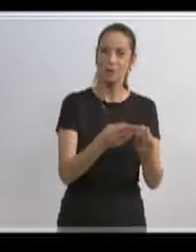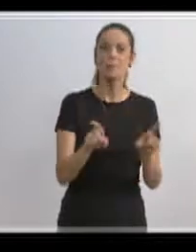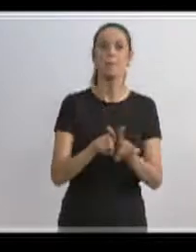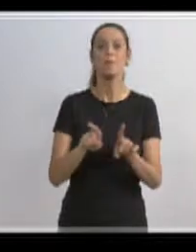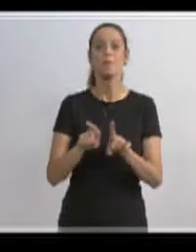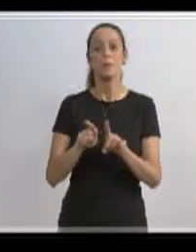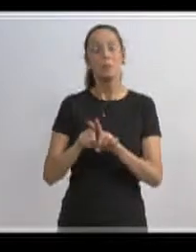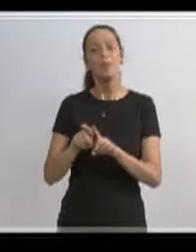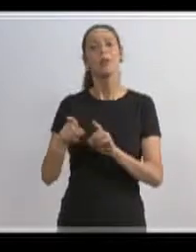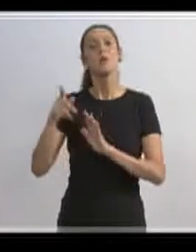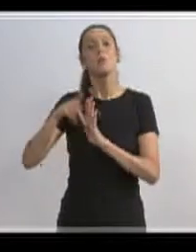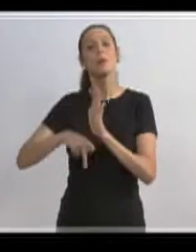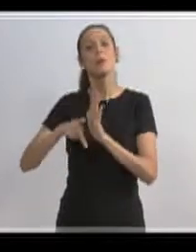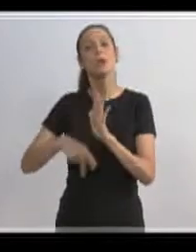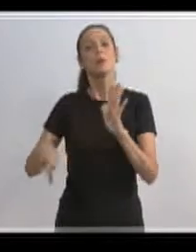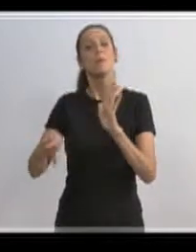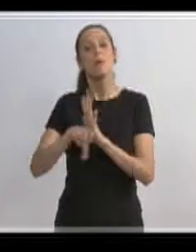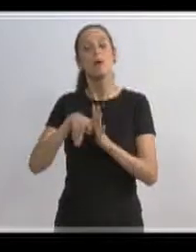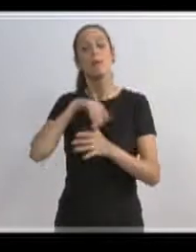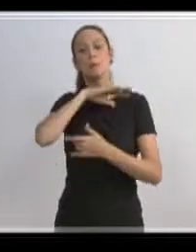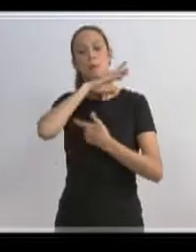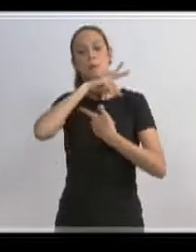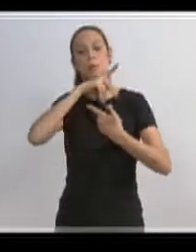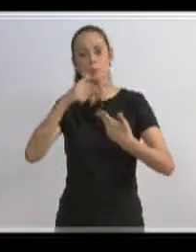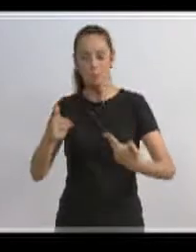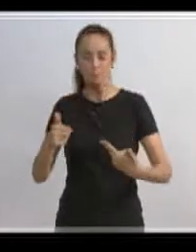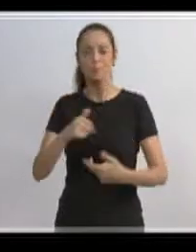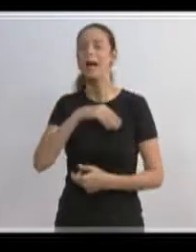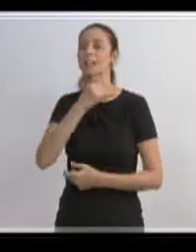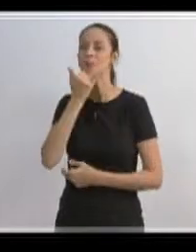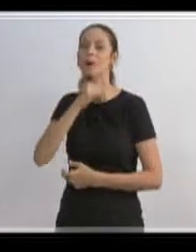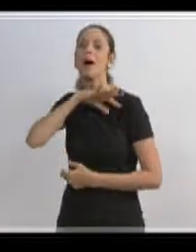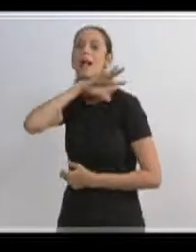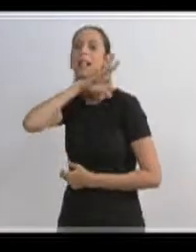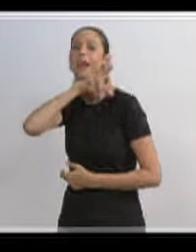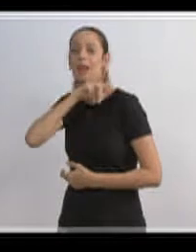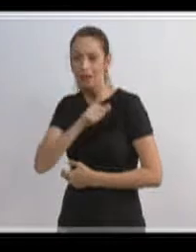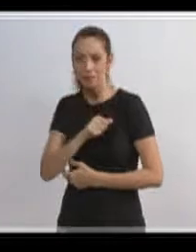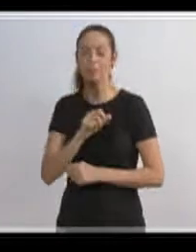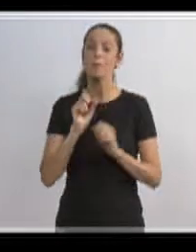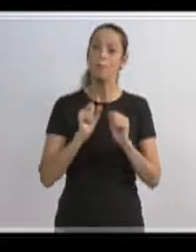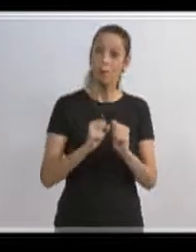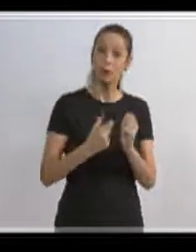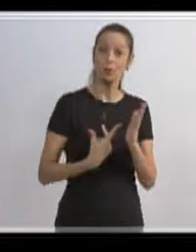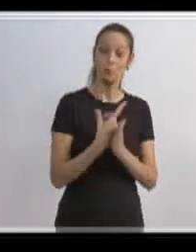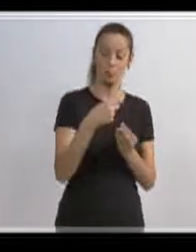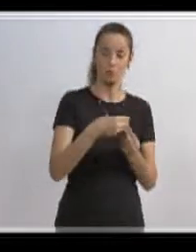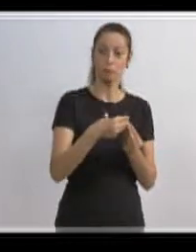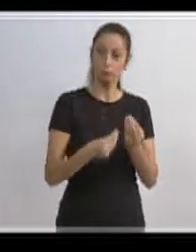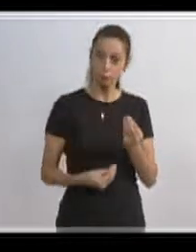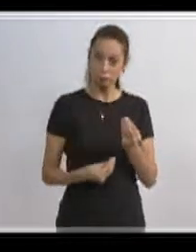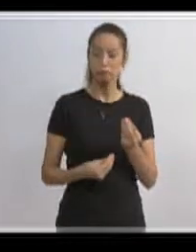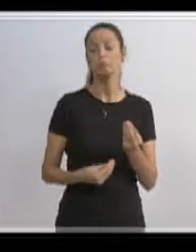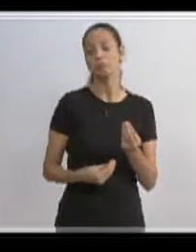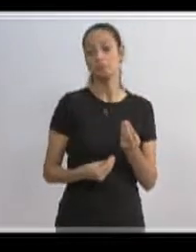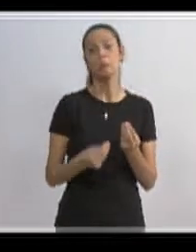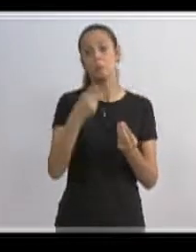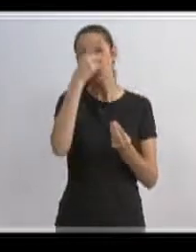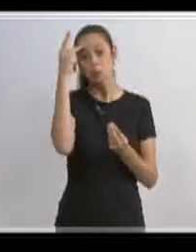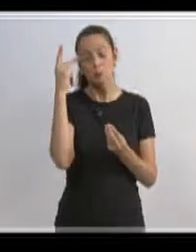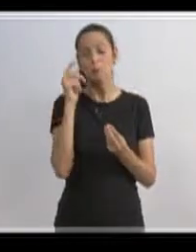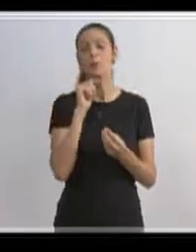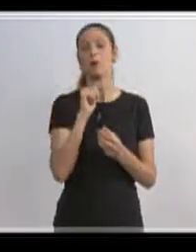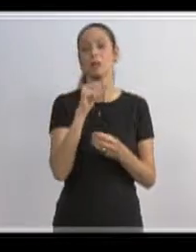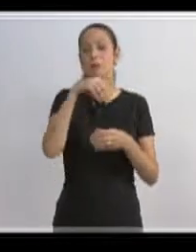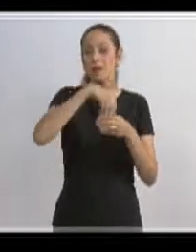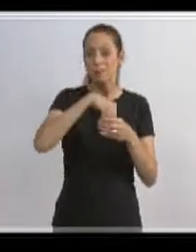Rotaract de Blumenau. Para ajudar os interessados, né, podem comprar um ticket no valor de R$ 8,00 com algum colaborador das instituições